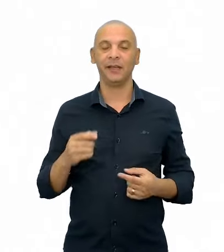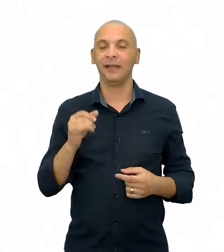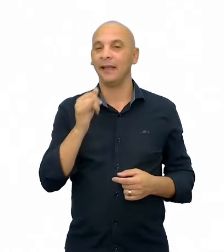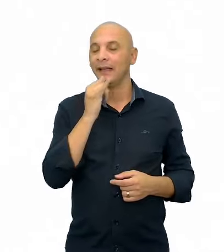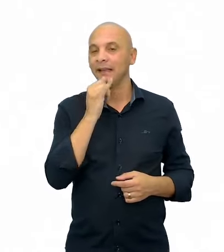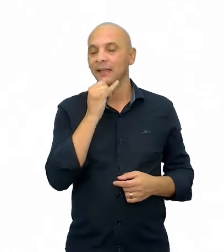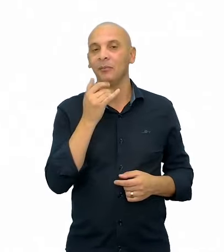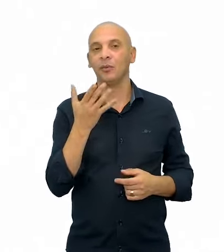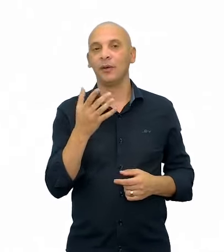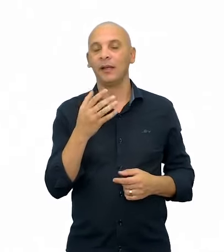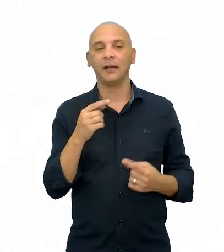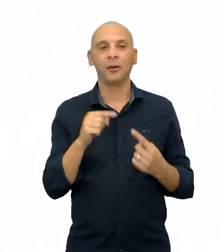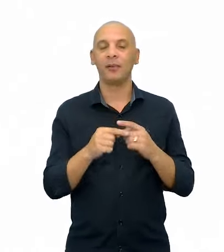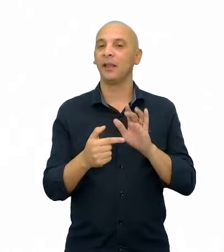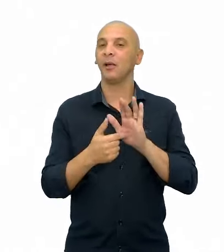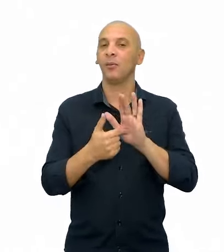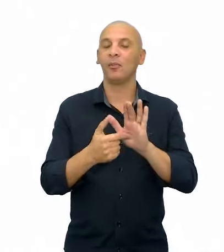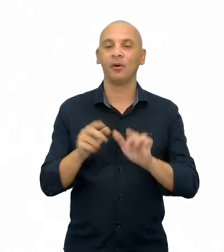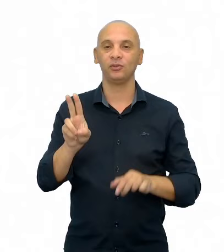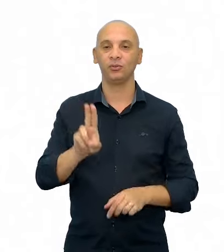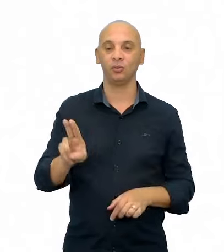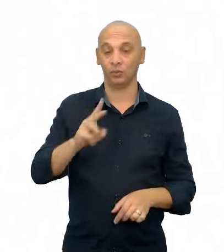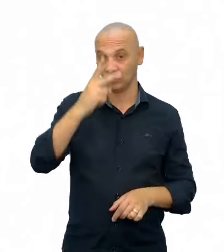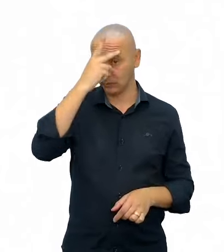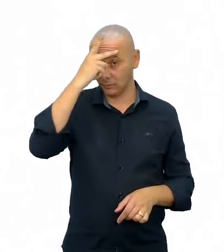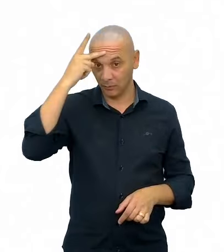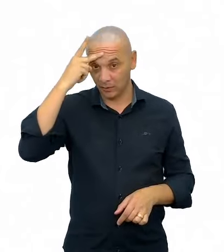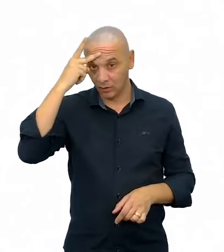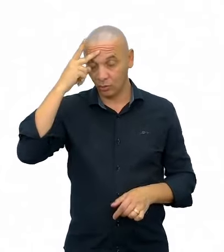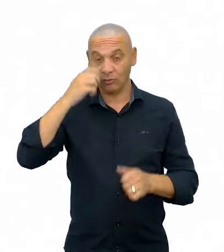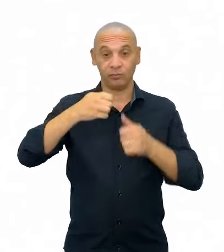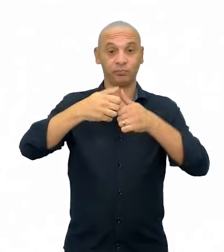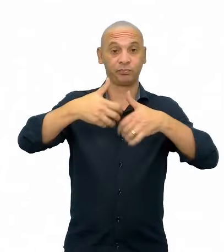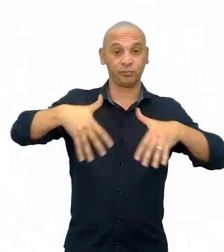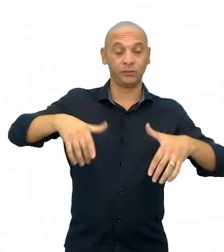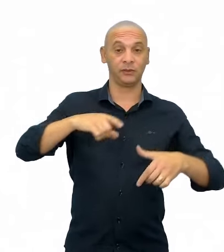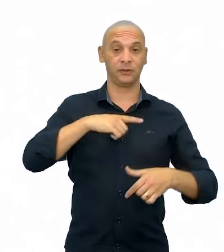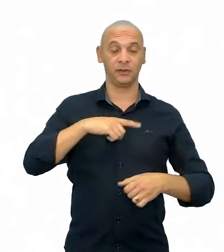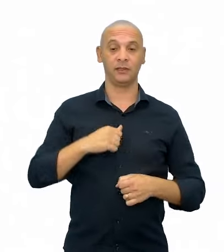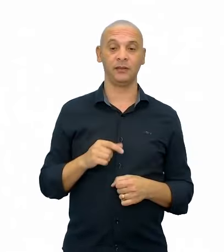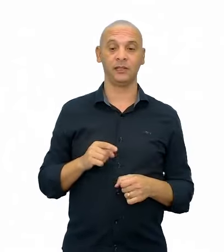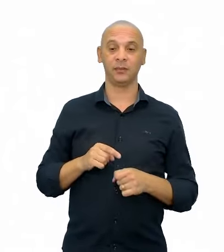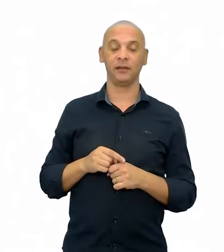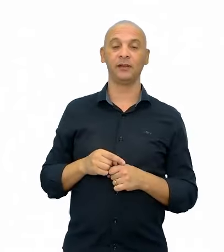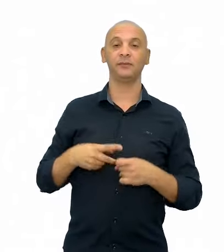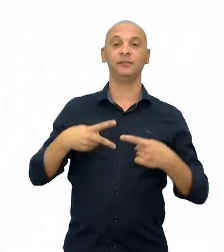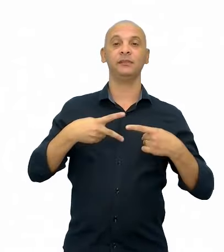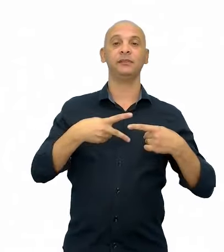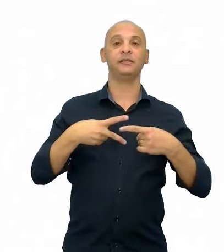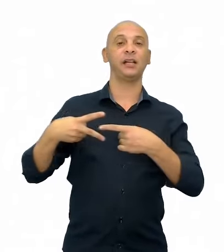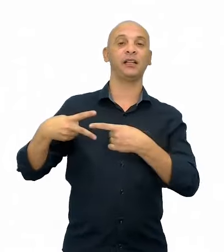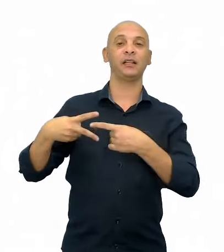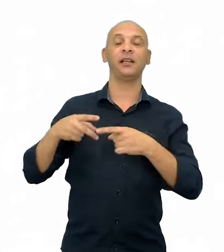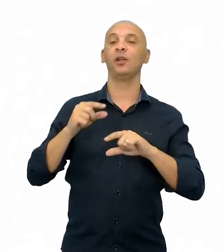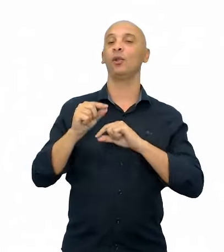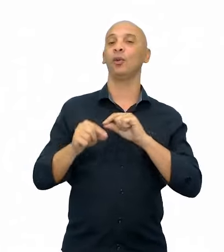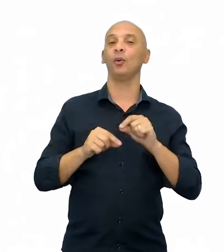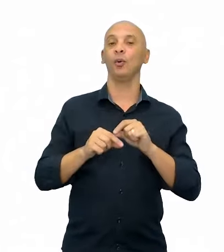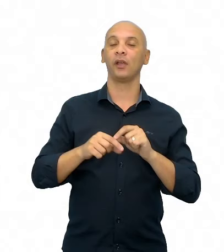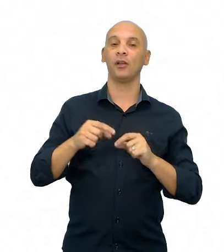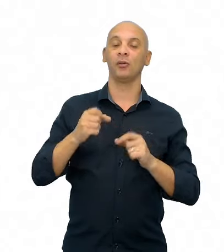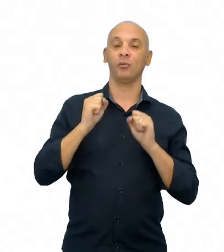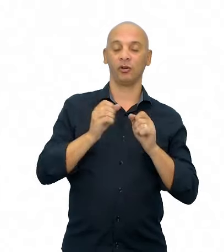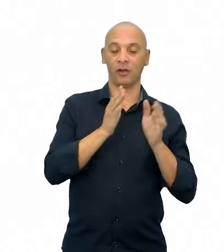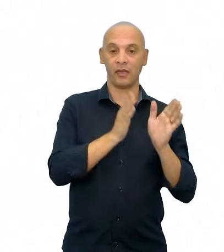um símbolo amplamente usado em fluxogramas. E a setinha, ela indica o sentido da sequência